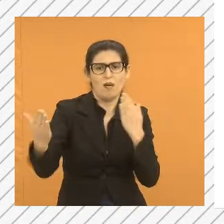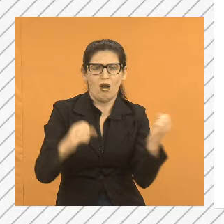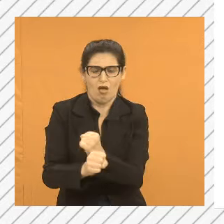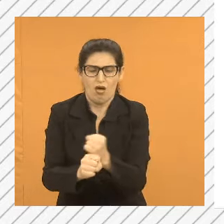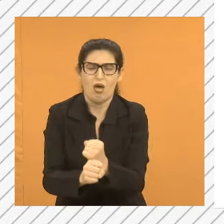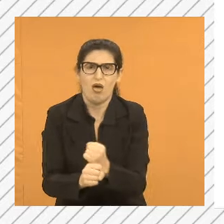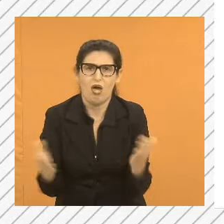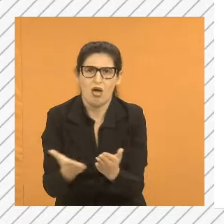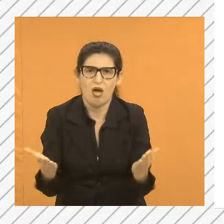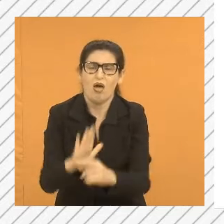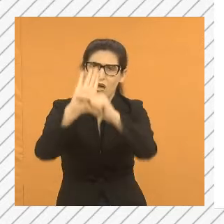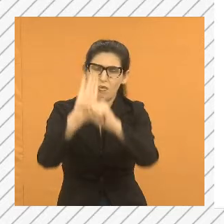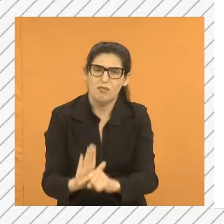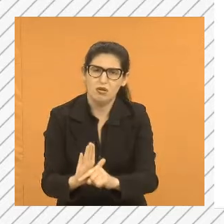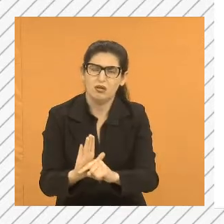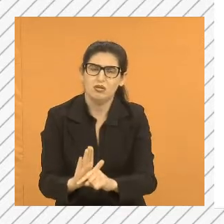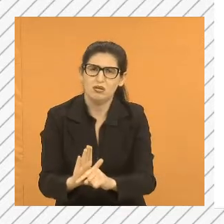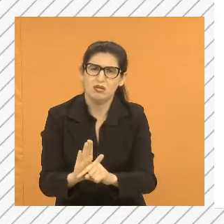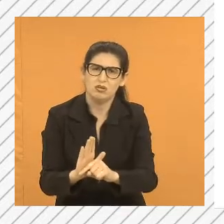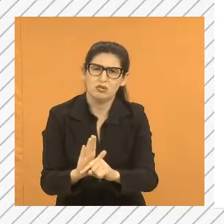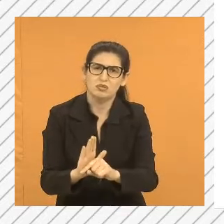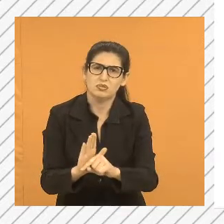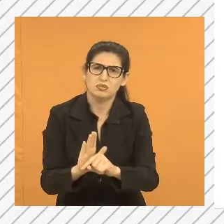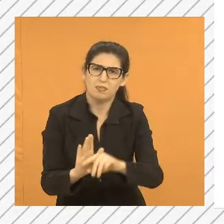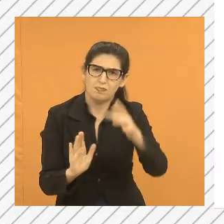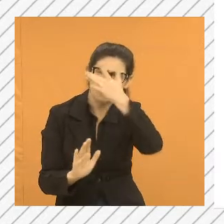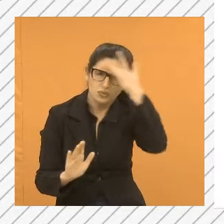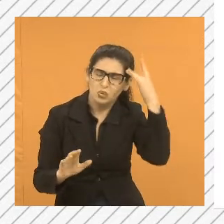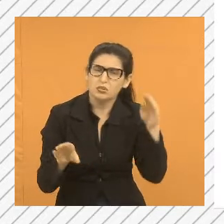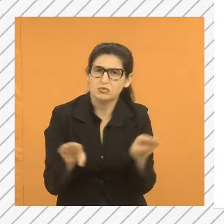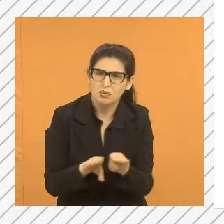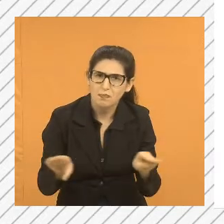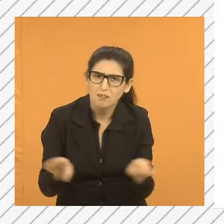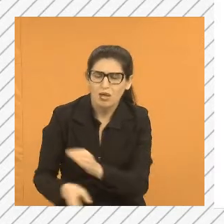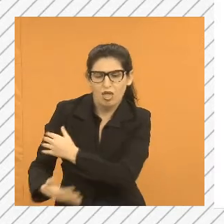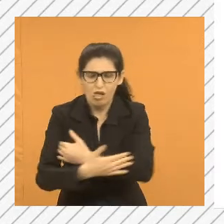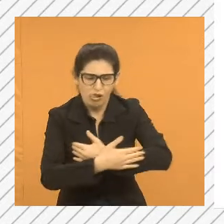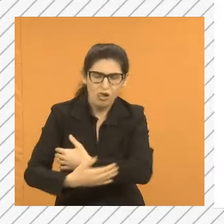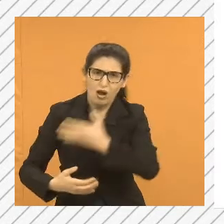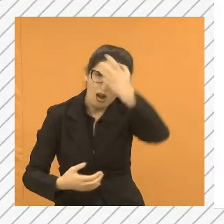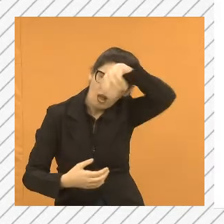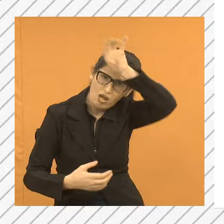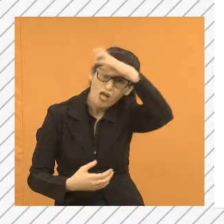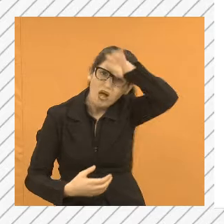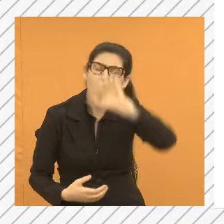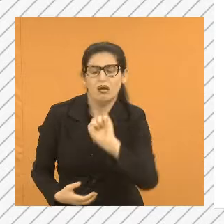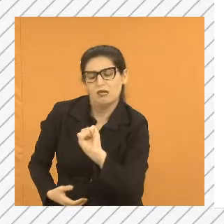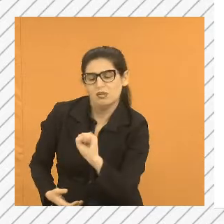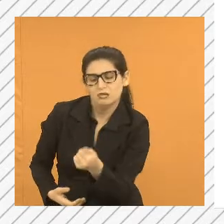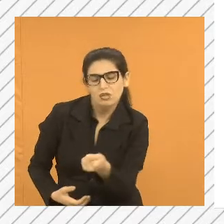tivemos uma redução no atendimento dos neonatos, também pelo SAMU.